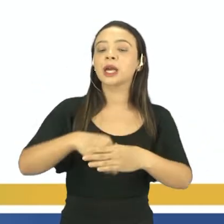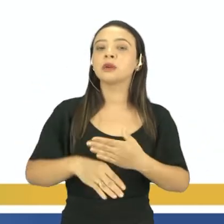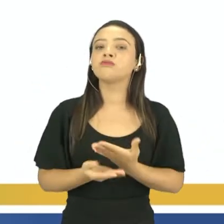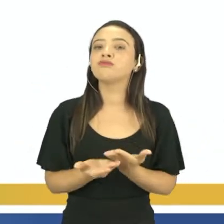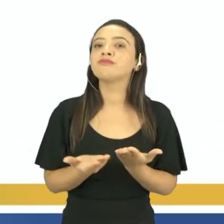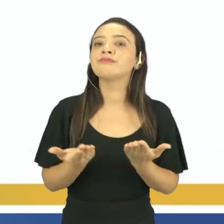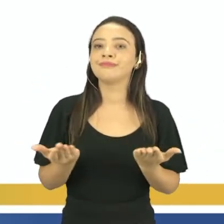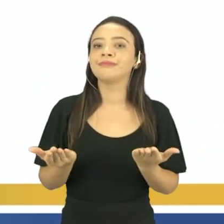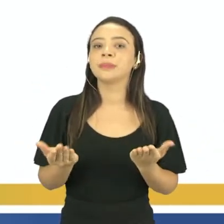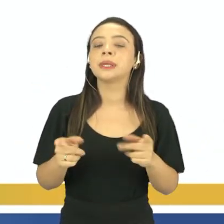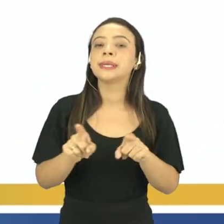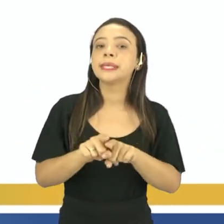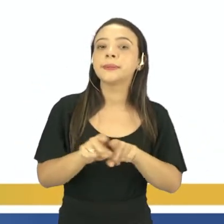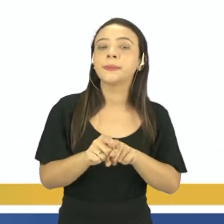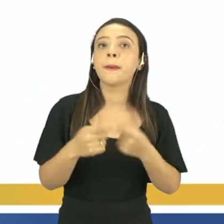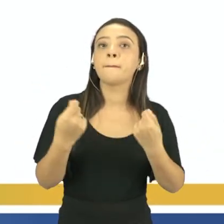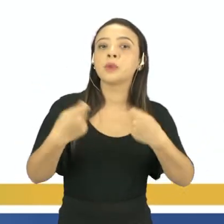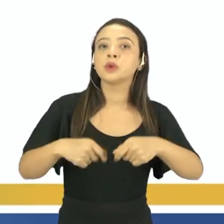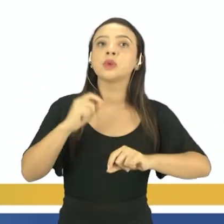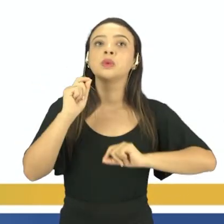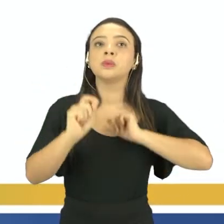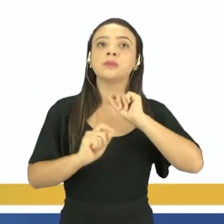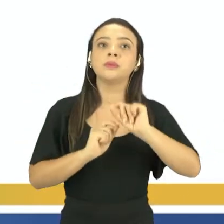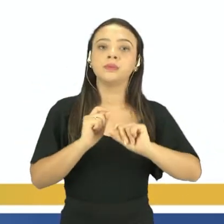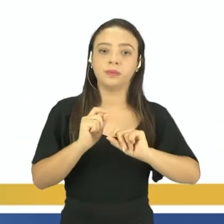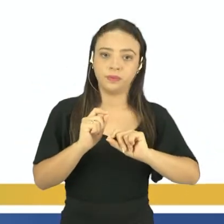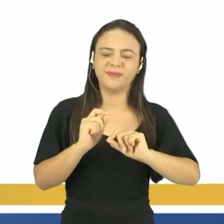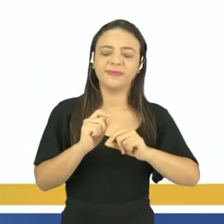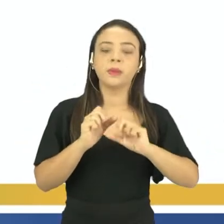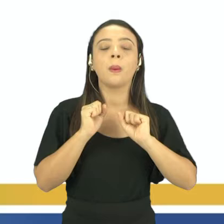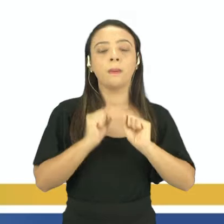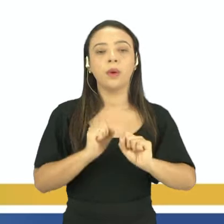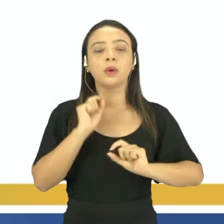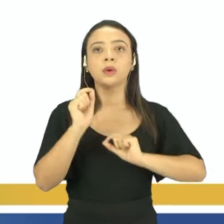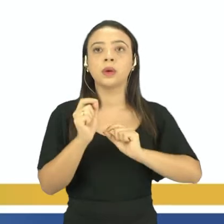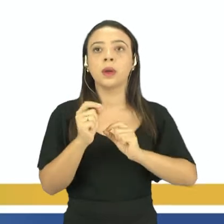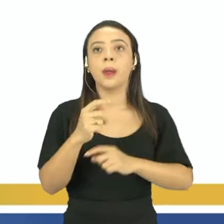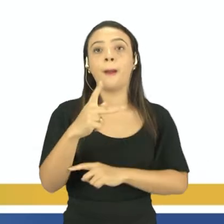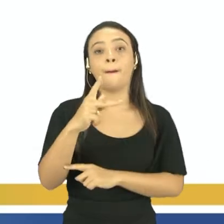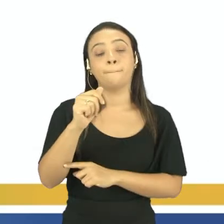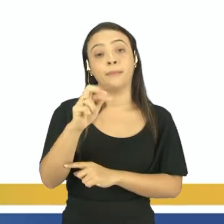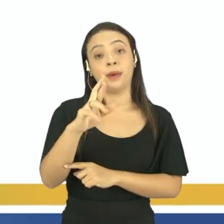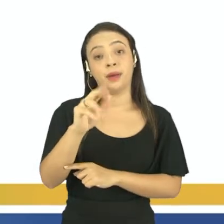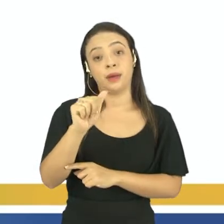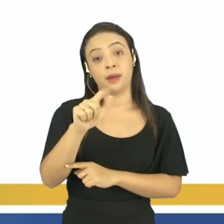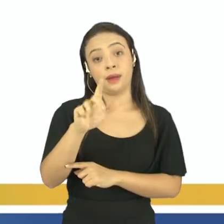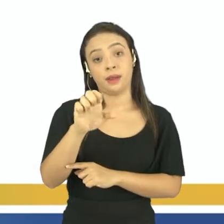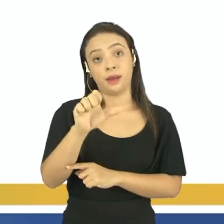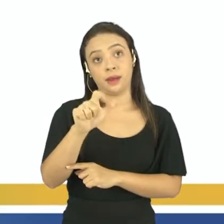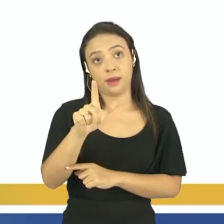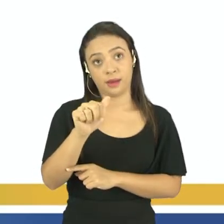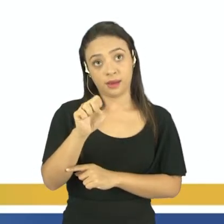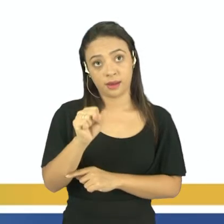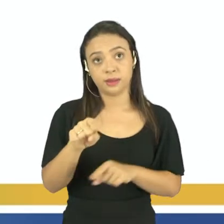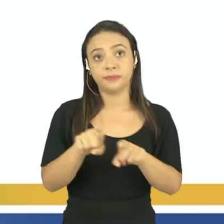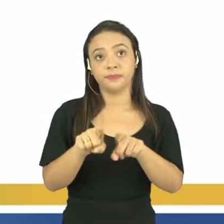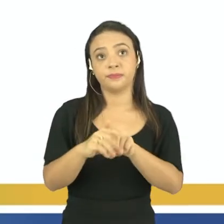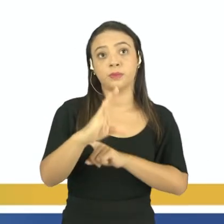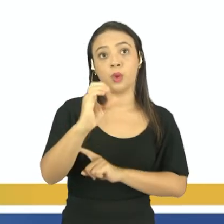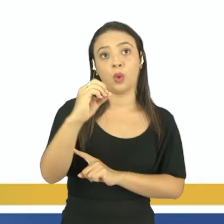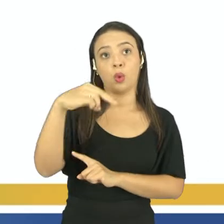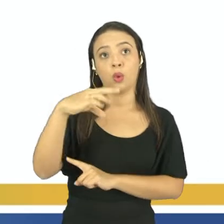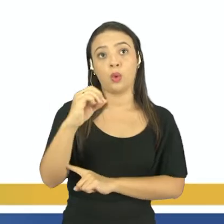as possíveis posições relativas são, elas podem ser então o quê? Paralelas, concorrentes,